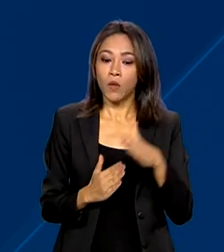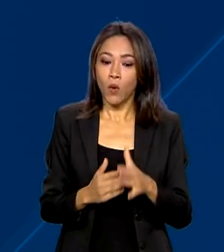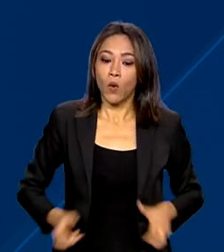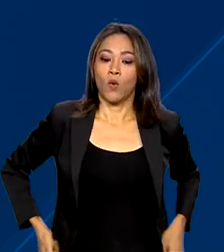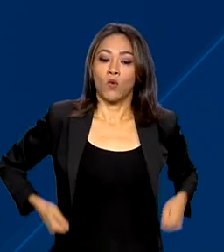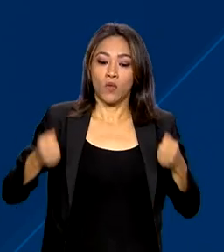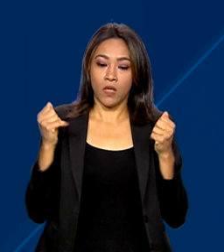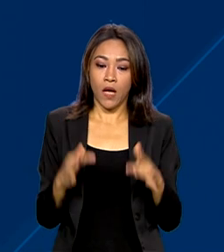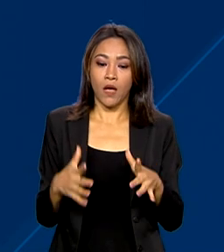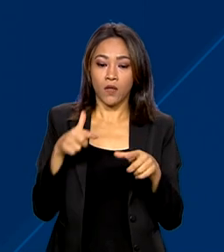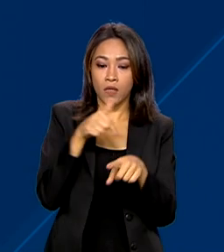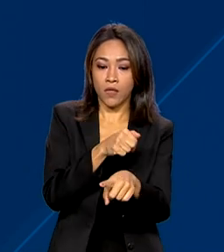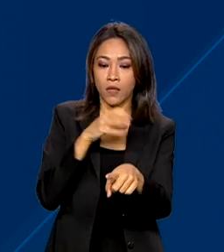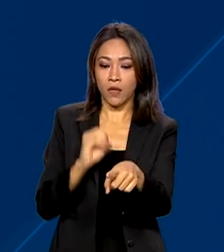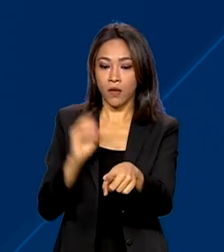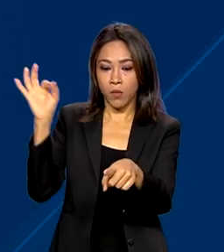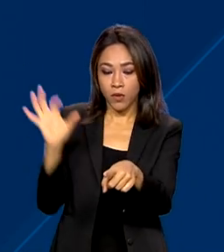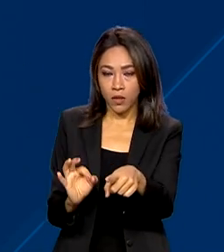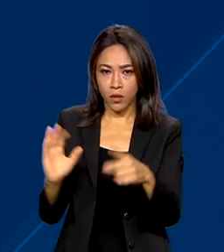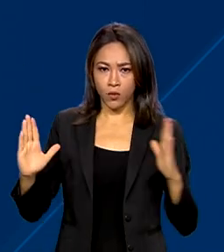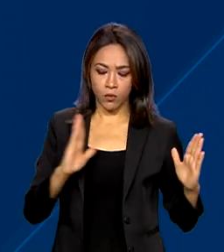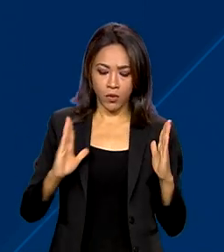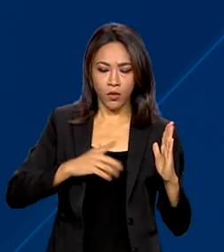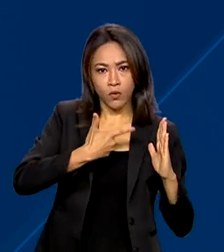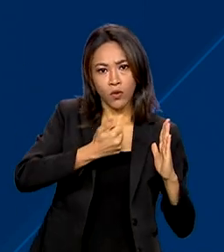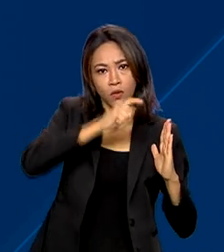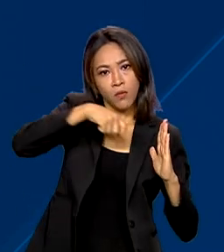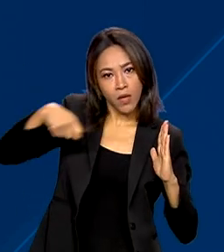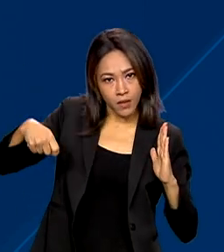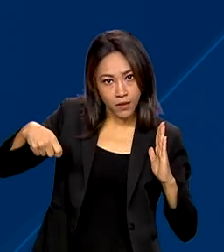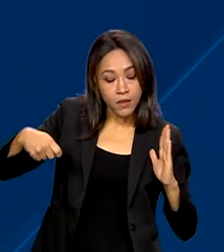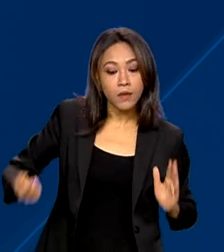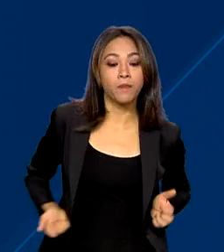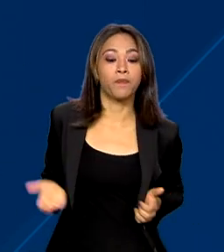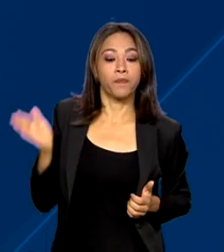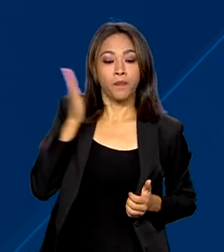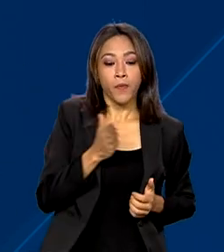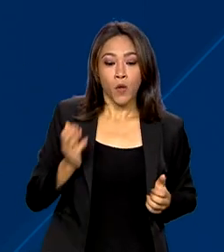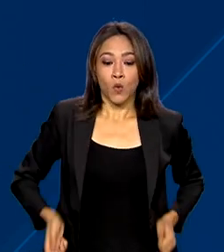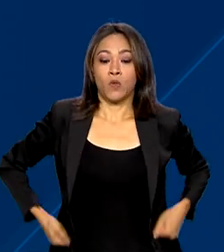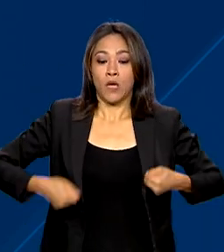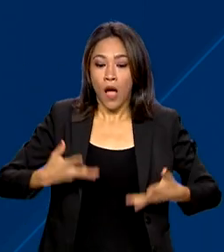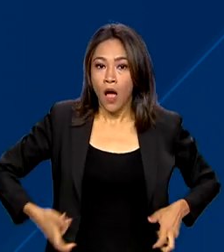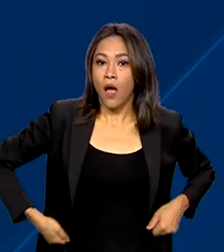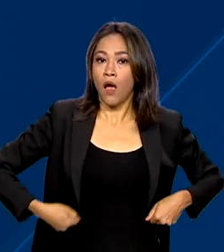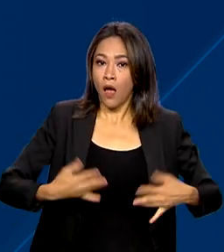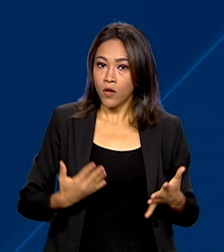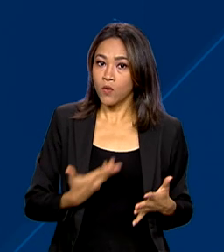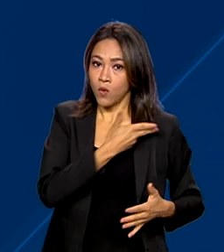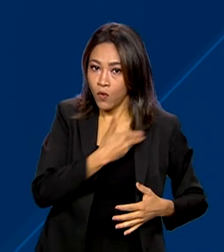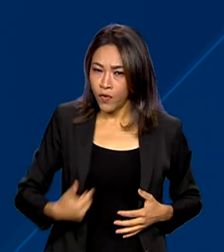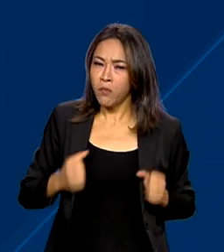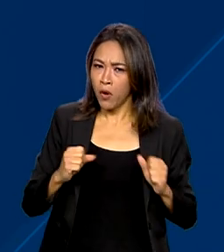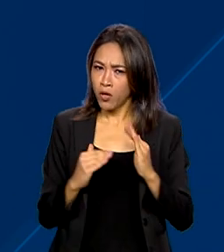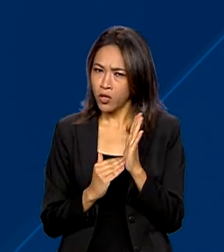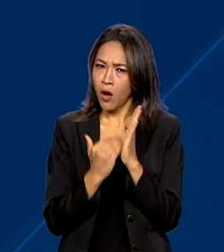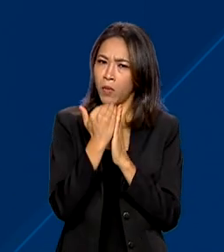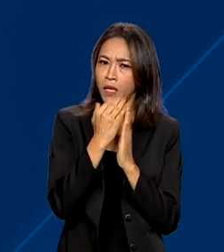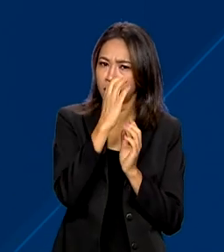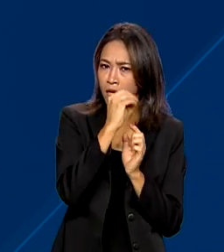70% da receita primária dos últimos 12 meses as despesas do governo poderão crescer entre